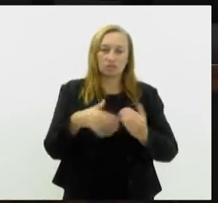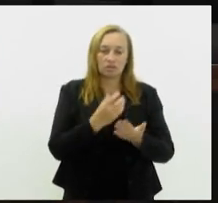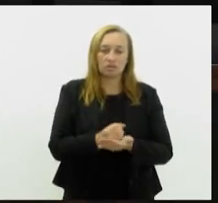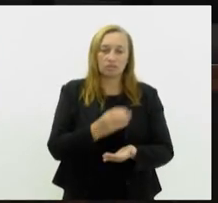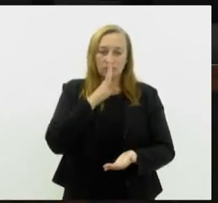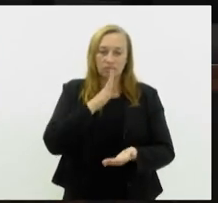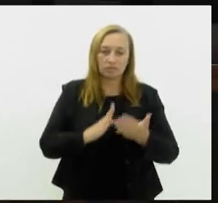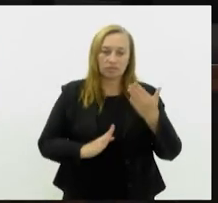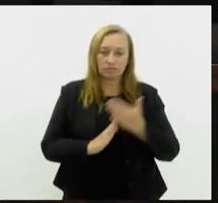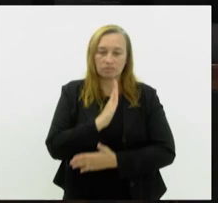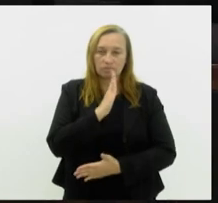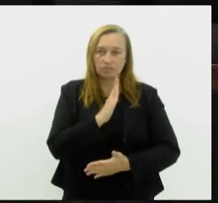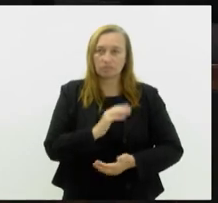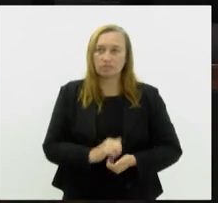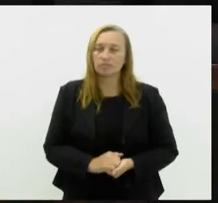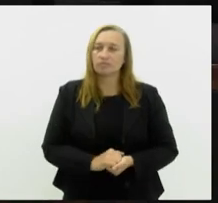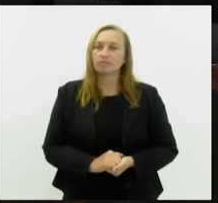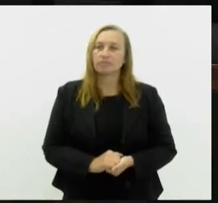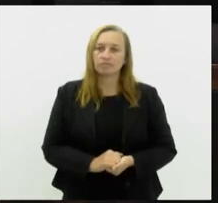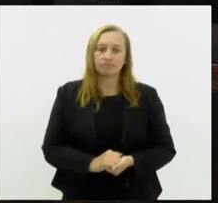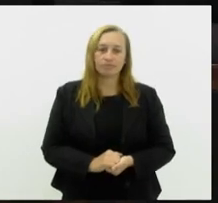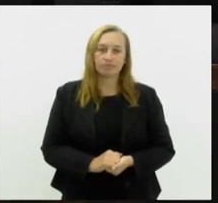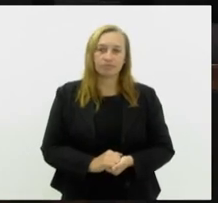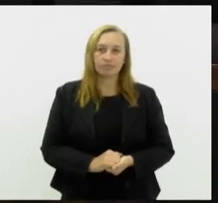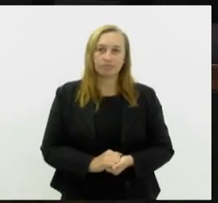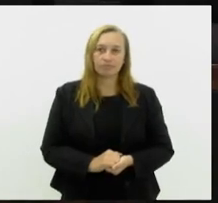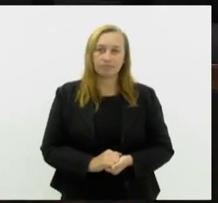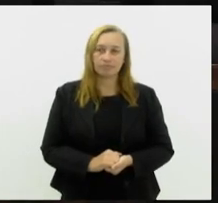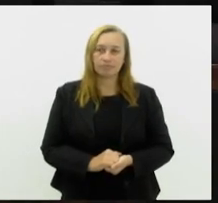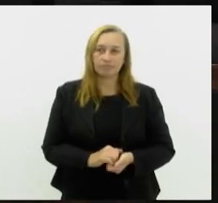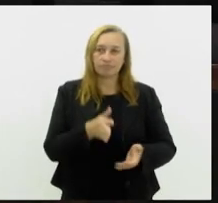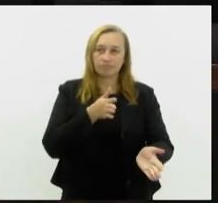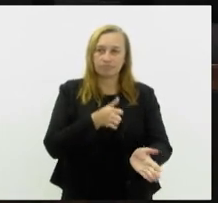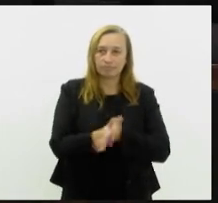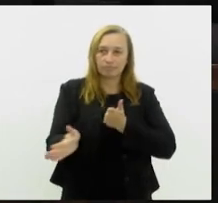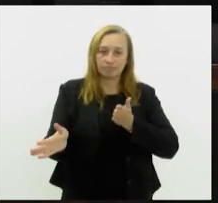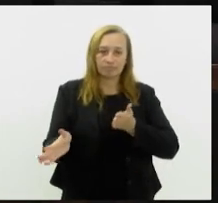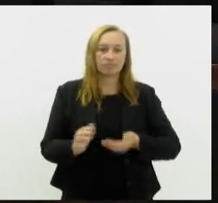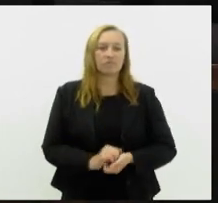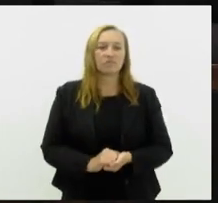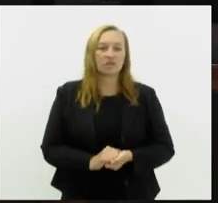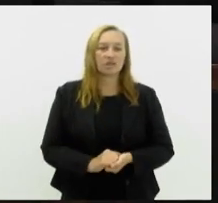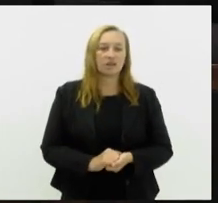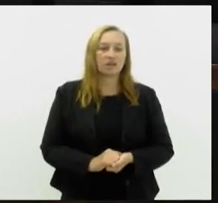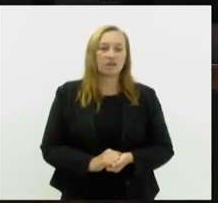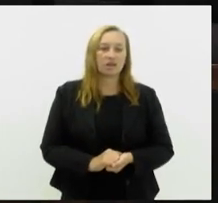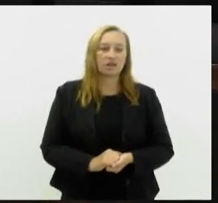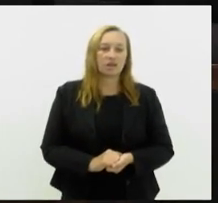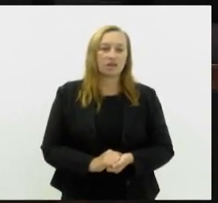os senhores que aprovam permaneçam como estão. Aprovado, vai a promulgação.